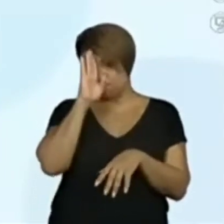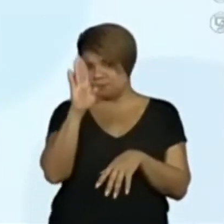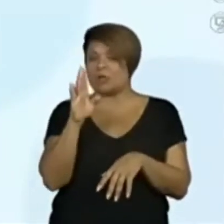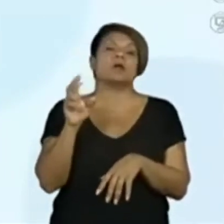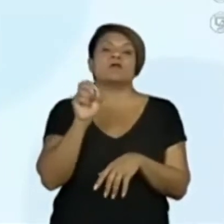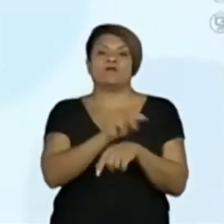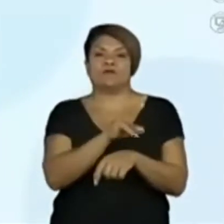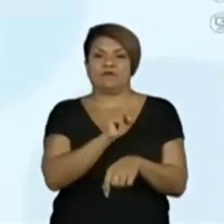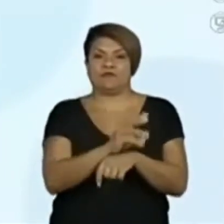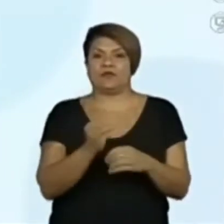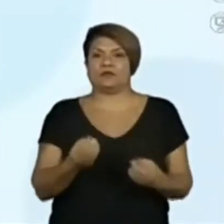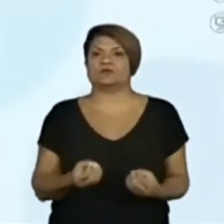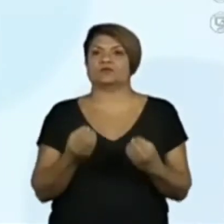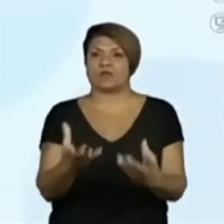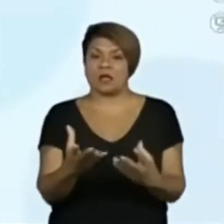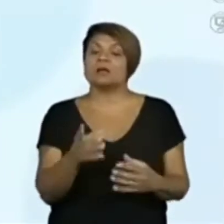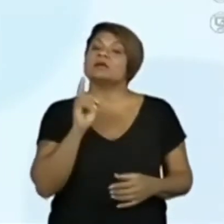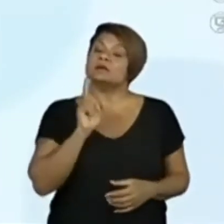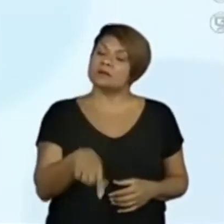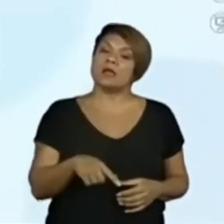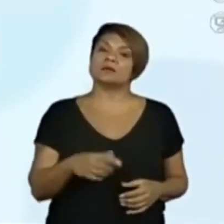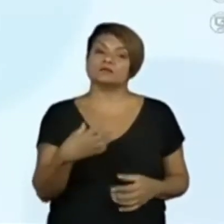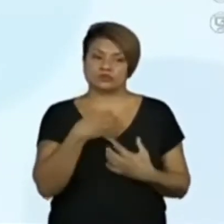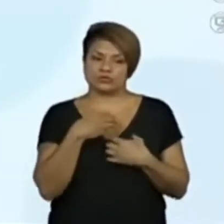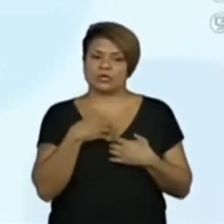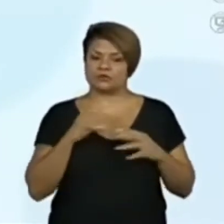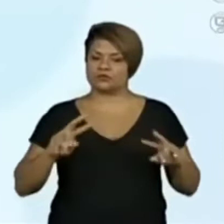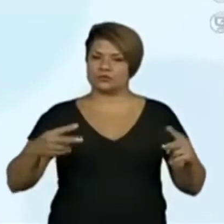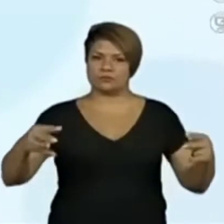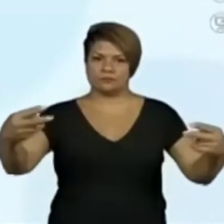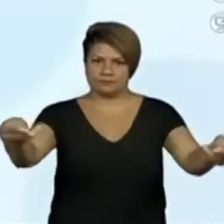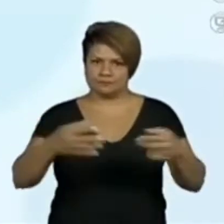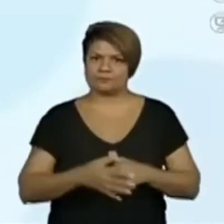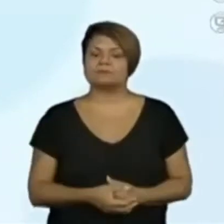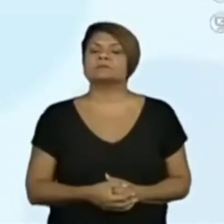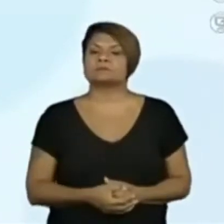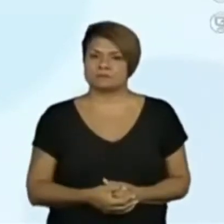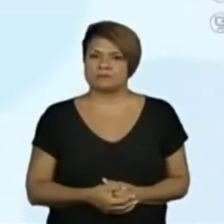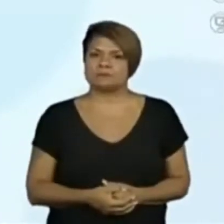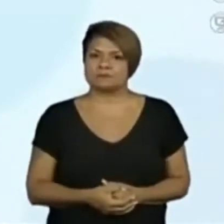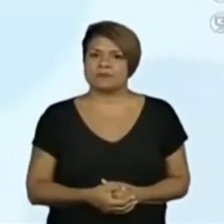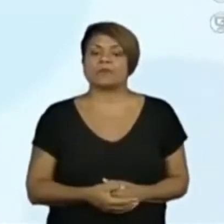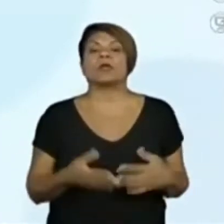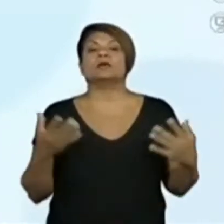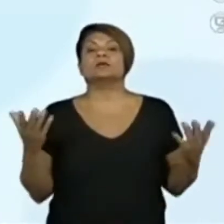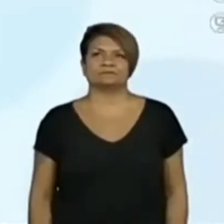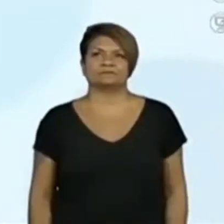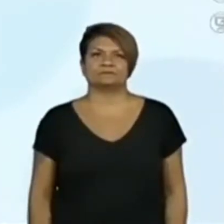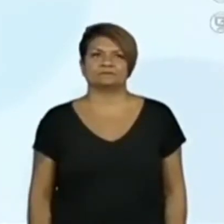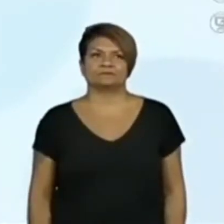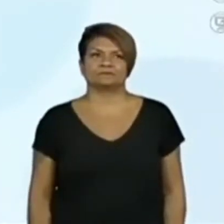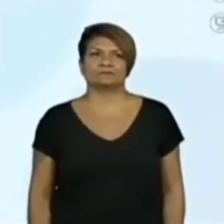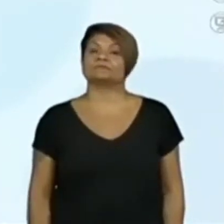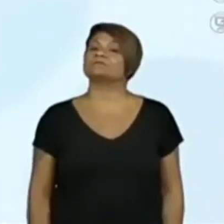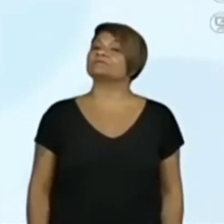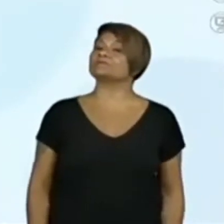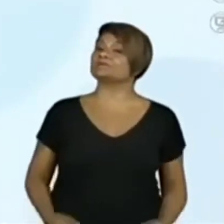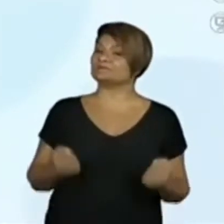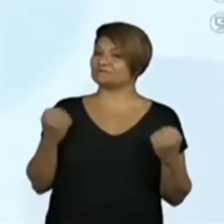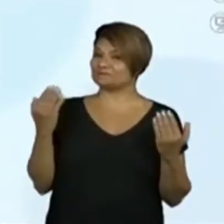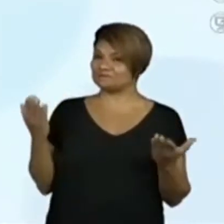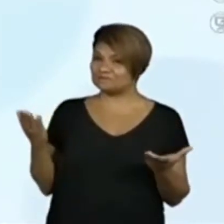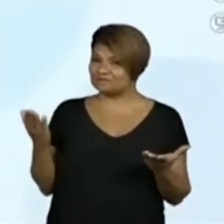que tem essas formas de transmissão. Vocês podem aí apontar, olha lá,